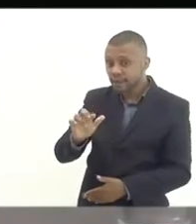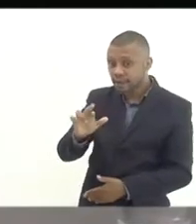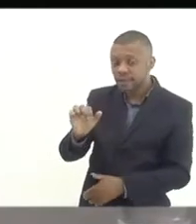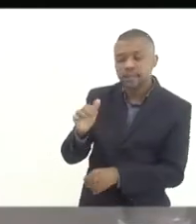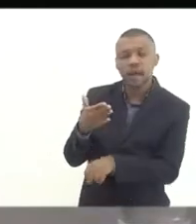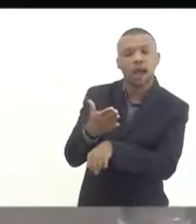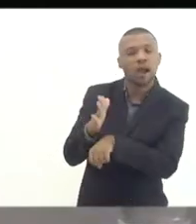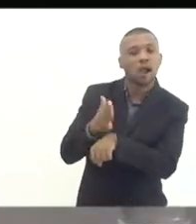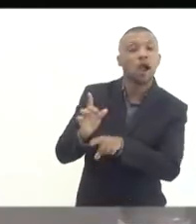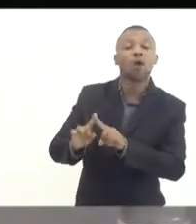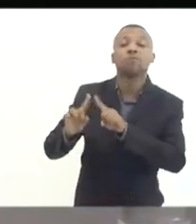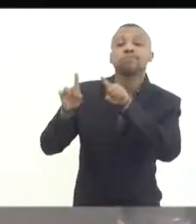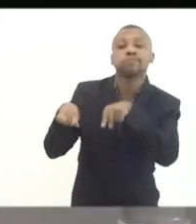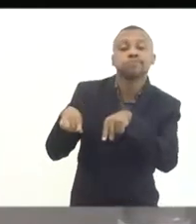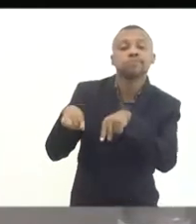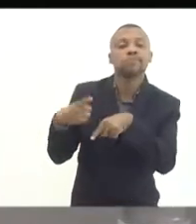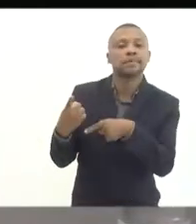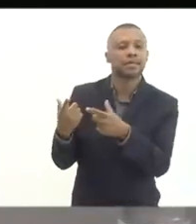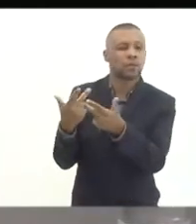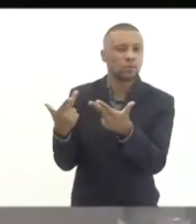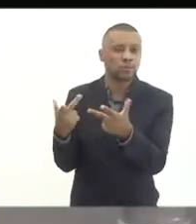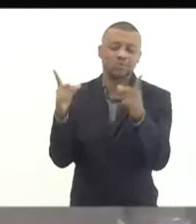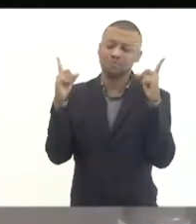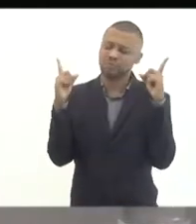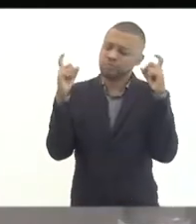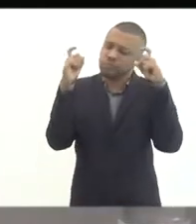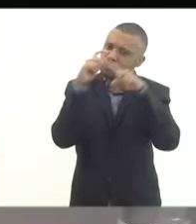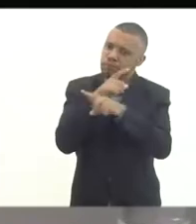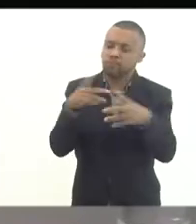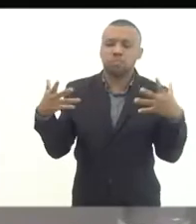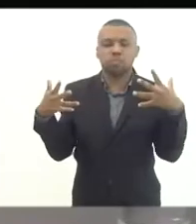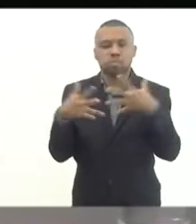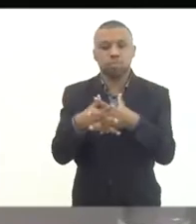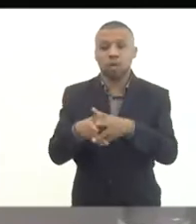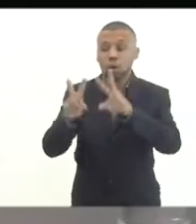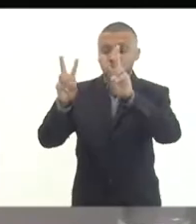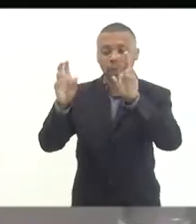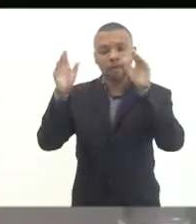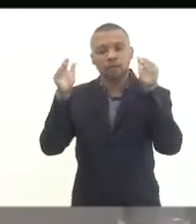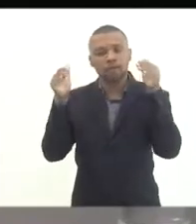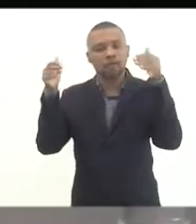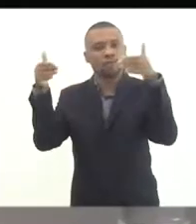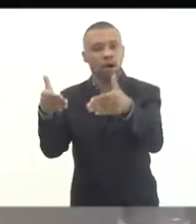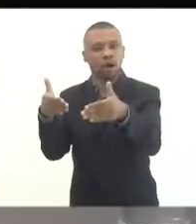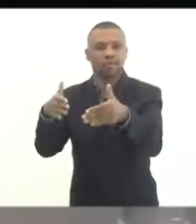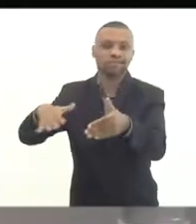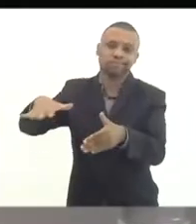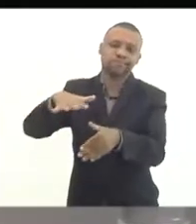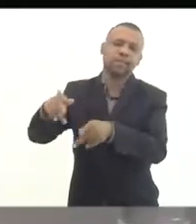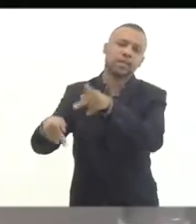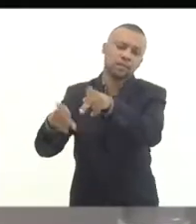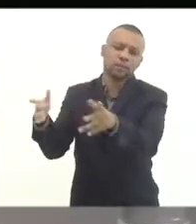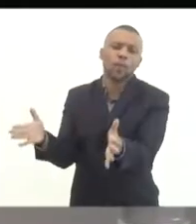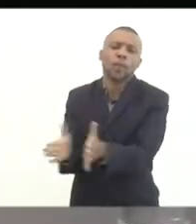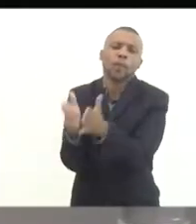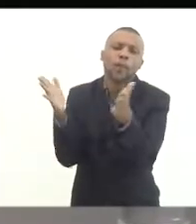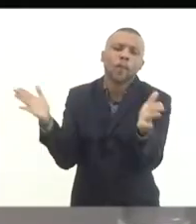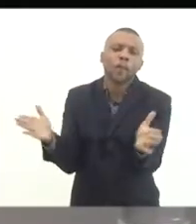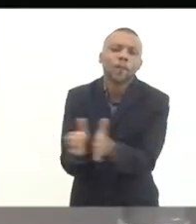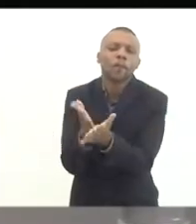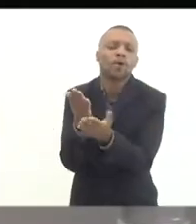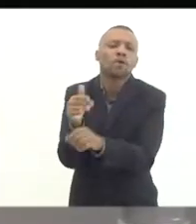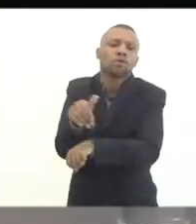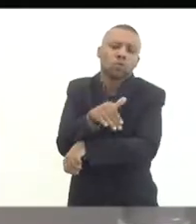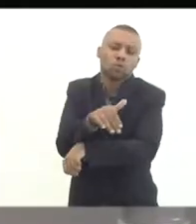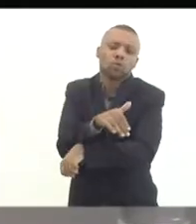para essa questão tão difícil que é abordar o essa população que o nosso Deputado